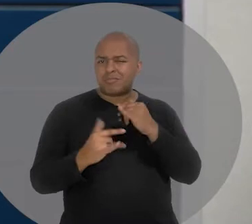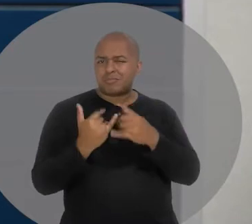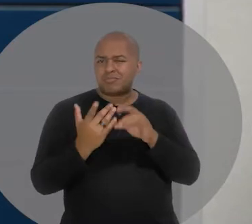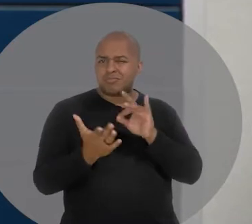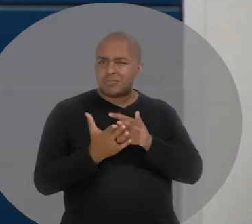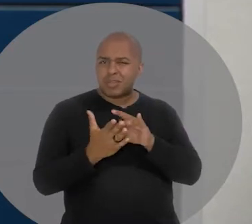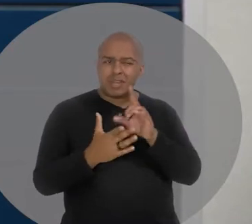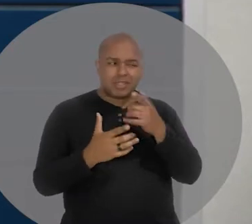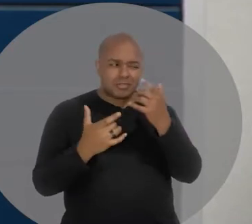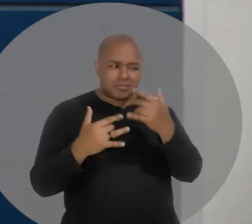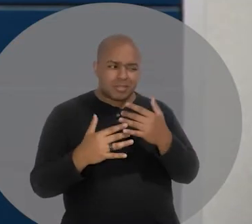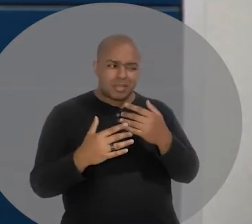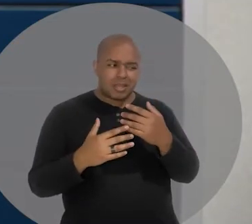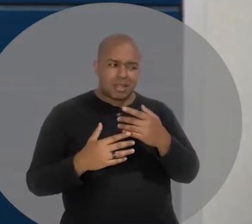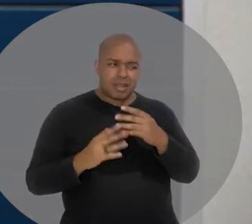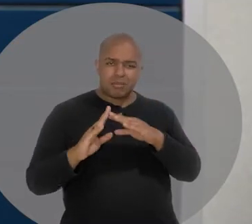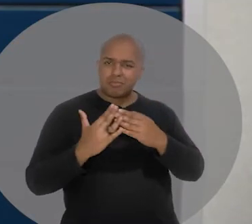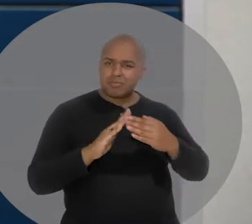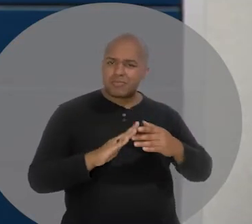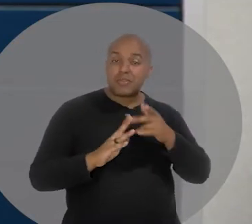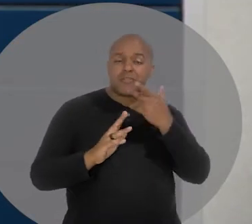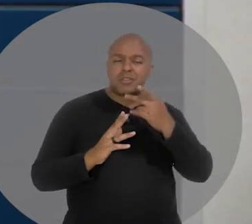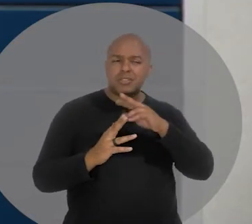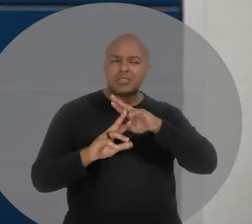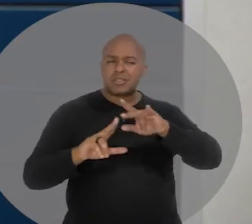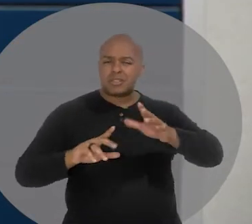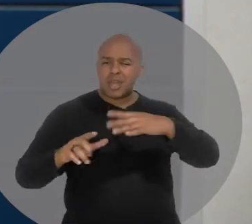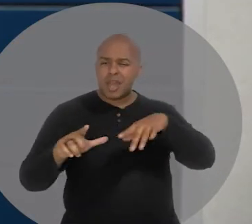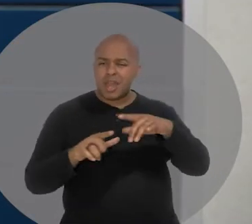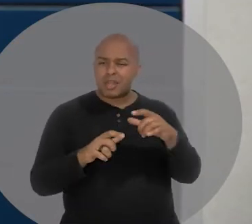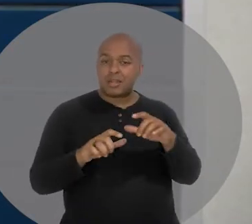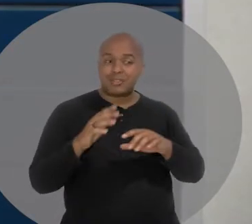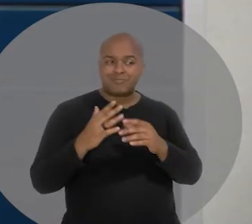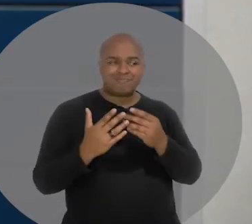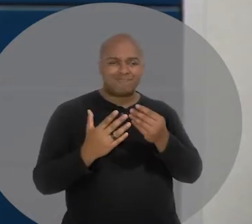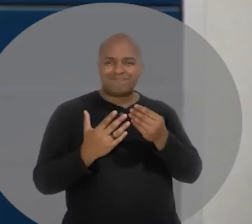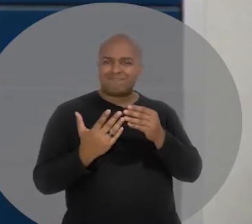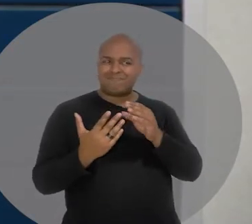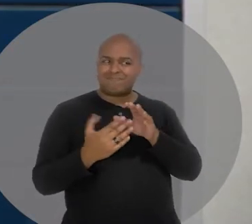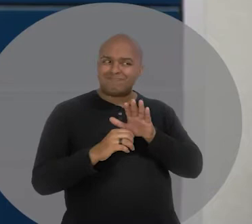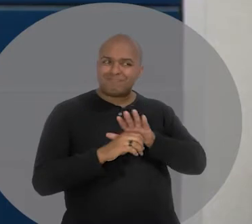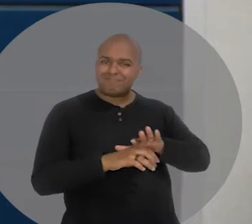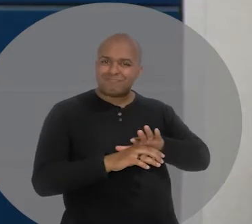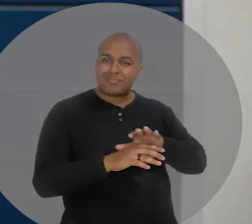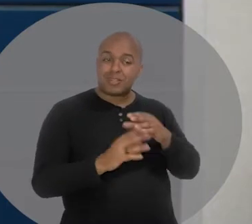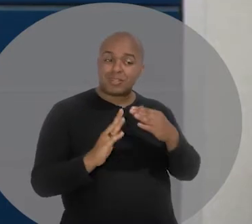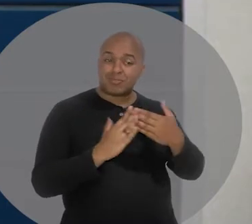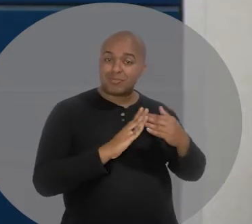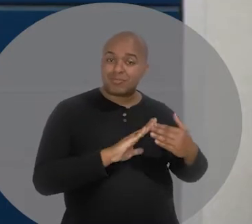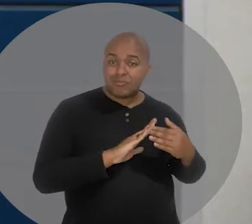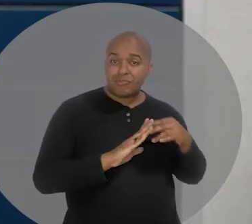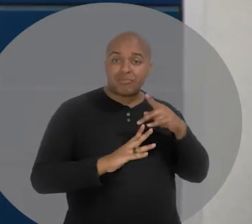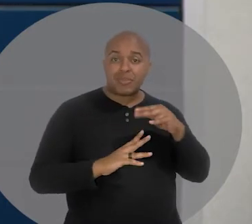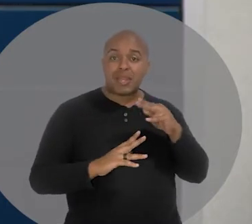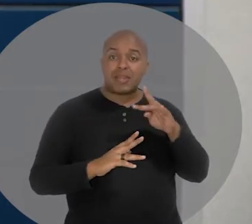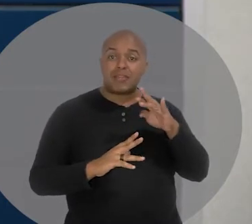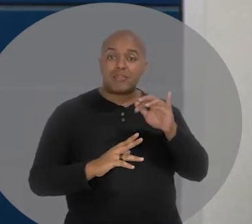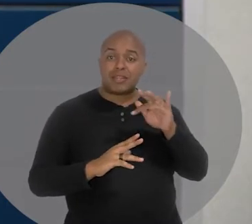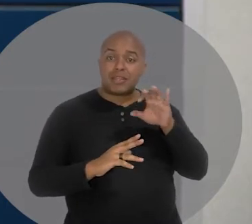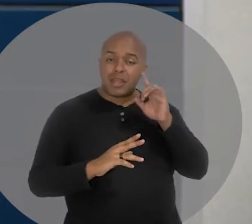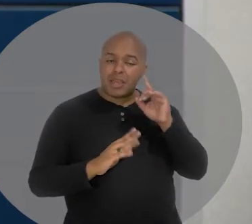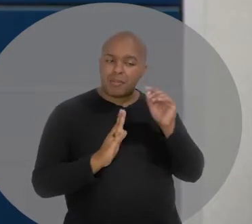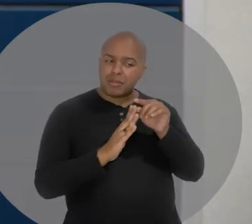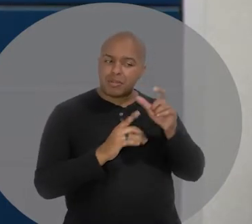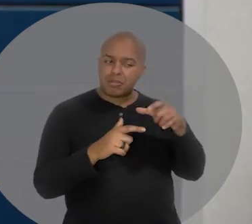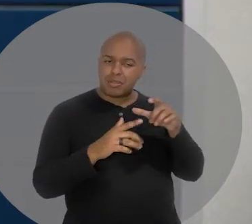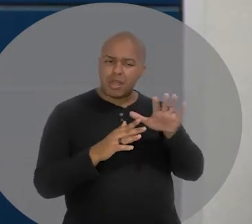gente fala da periferia, a gente está falando de vários espaços que são negados, né? Então, a periferia, ela é colocada ali naquele canto, esse canto